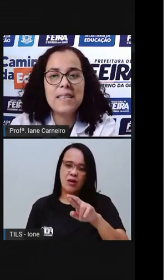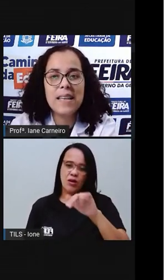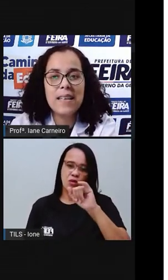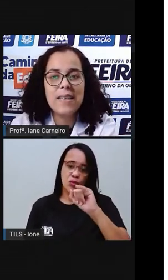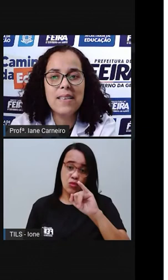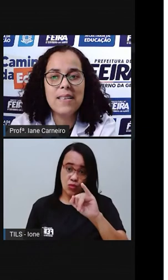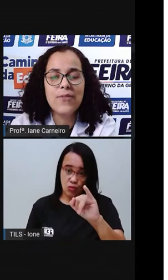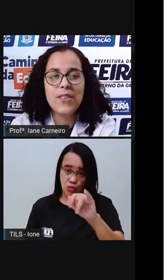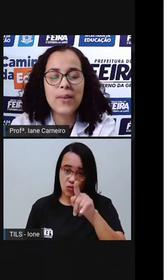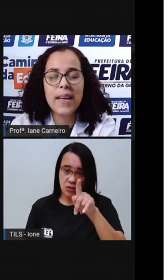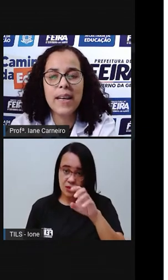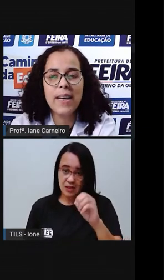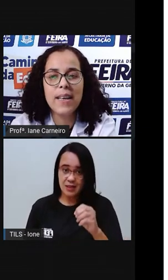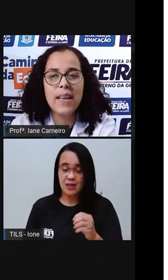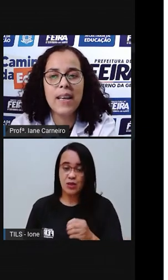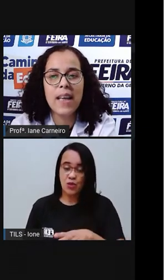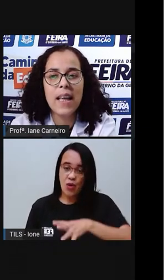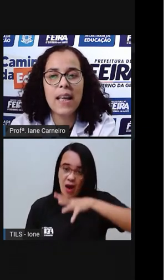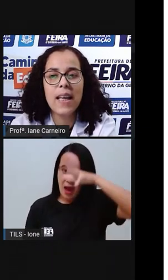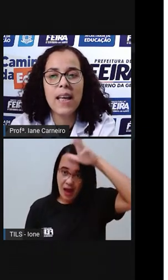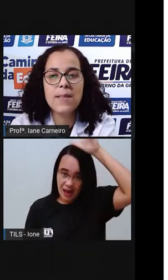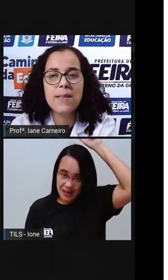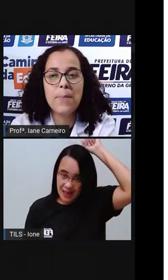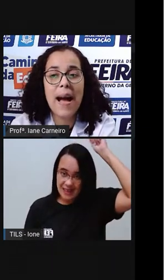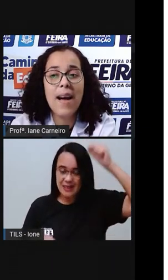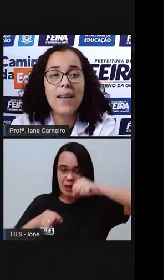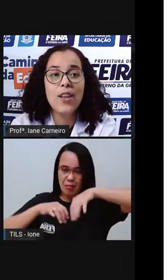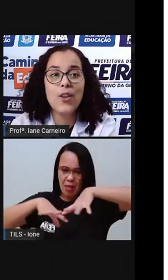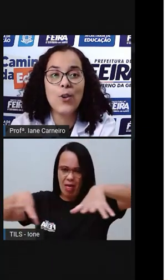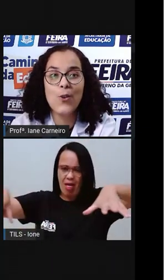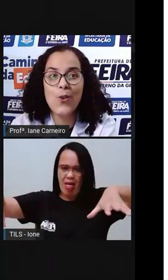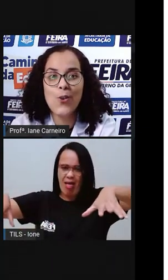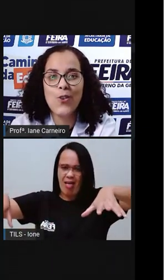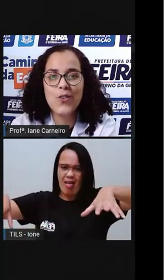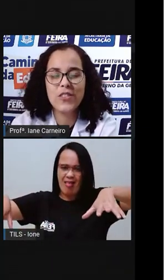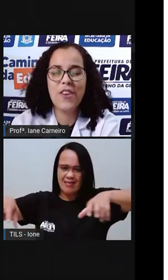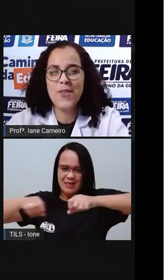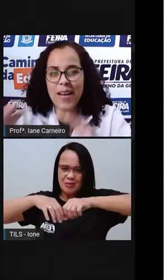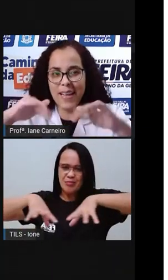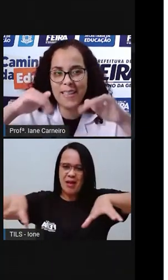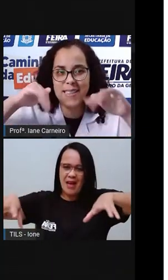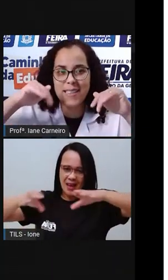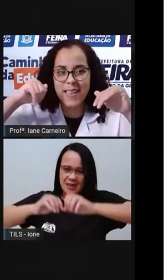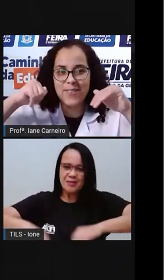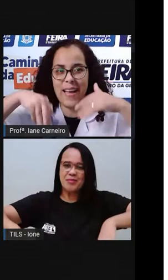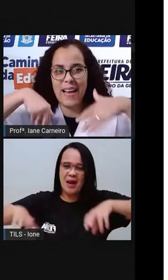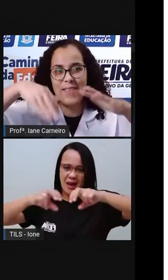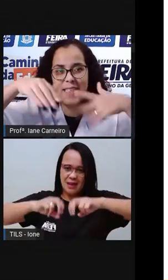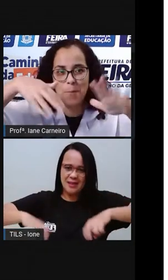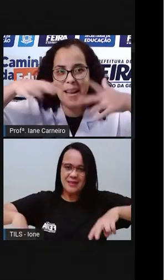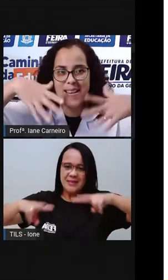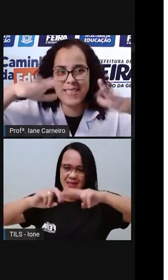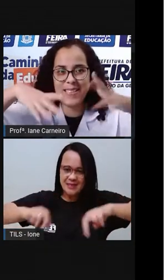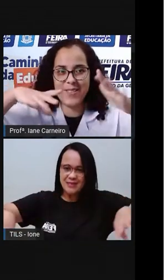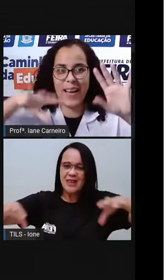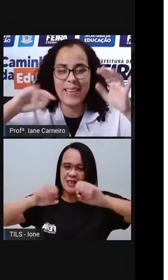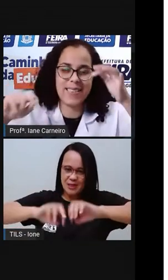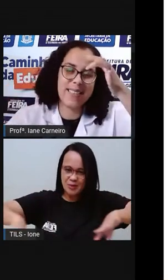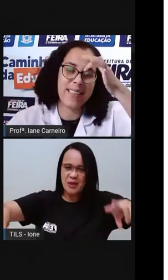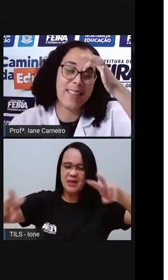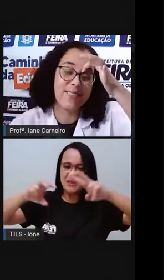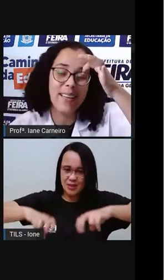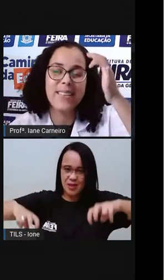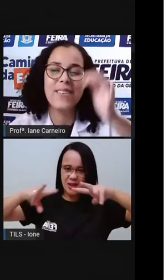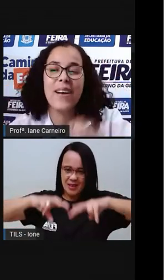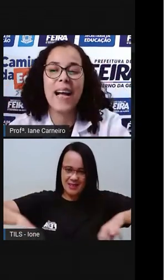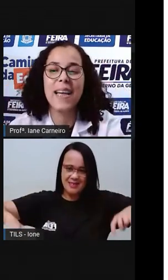galinha fez o que esse peão você vai virar uma galinha ciscando ela vai espalhando assim